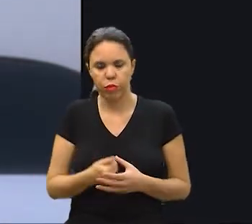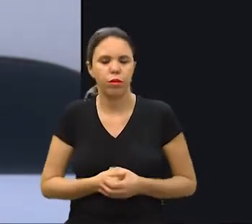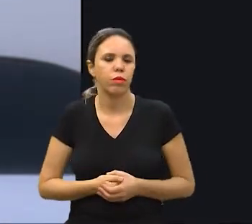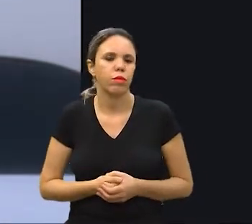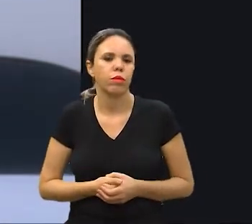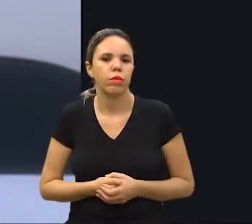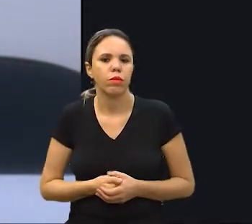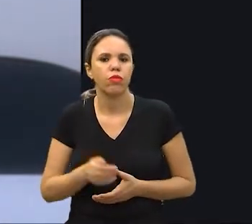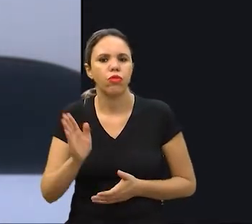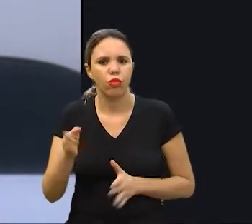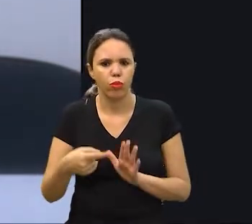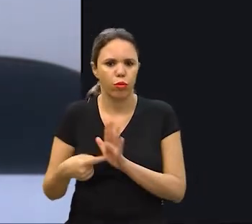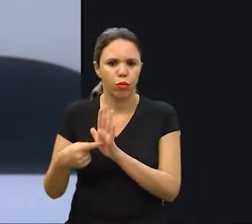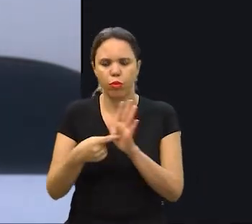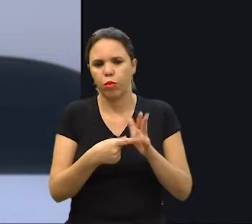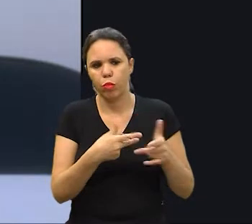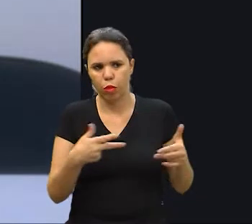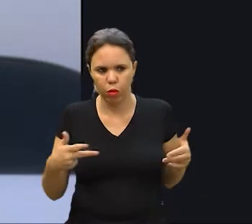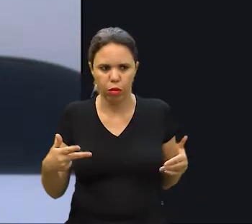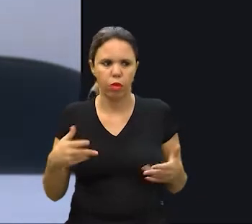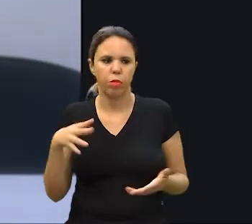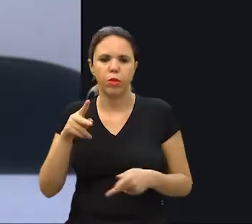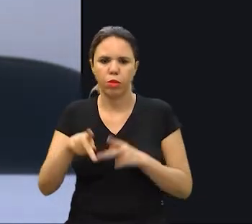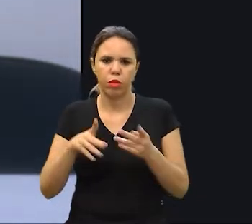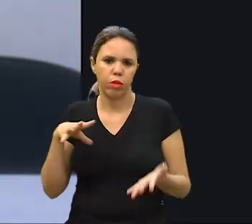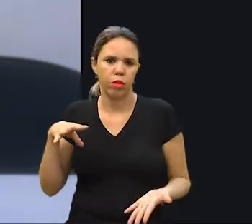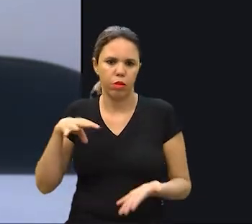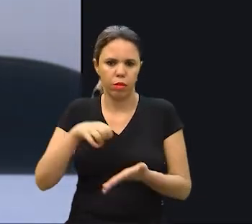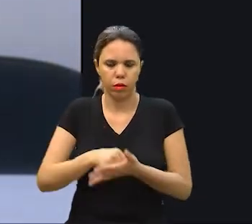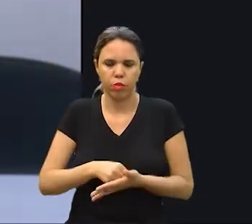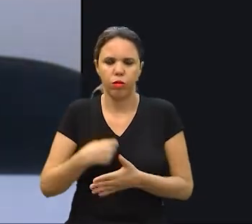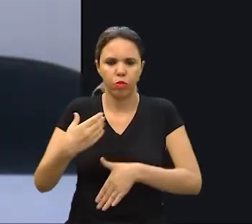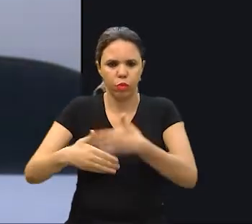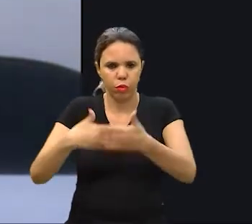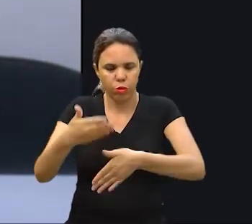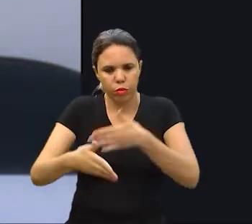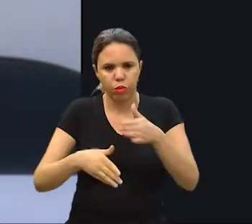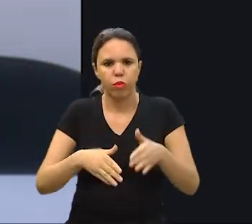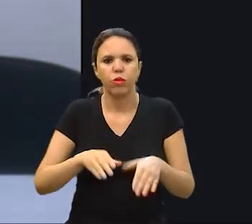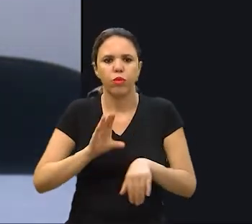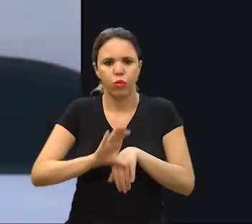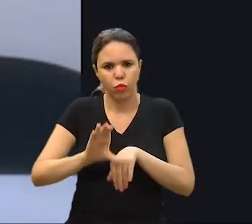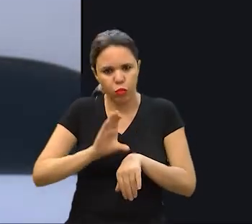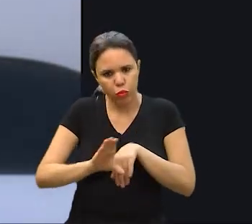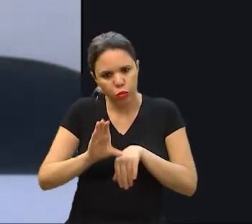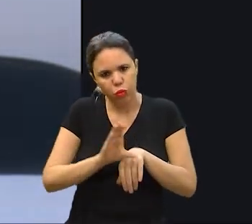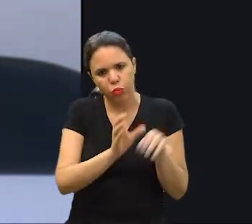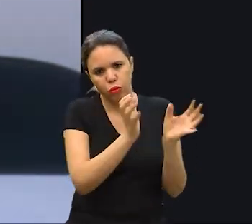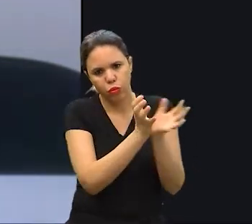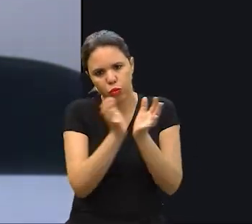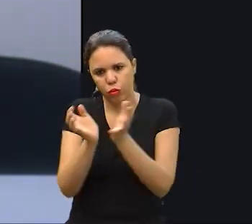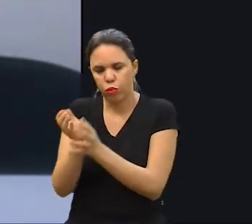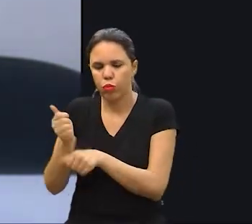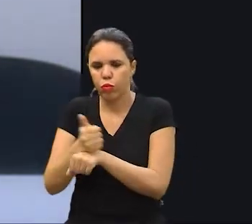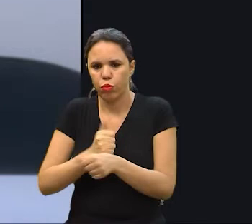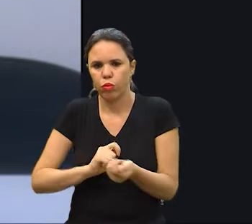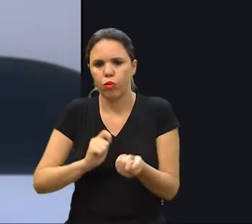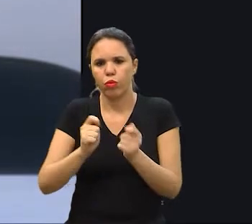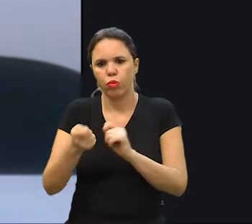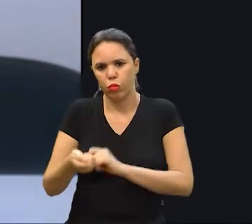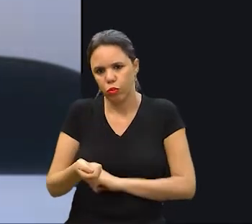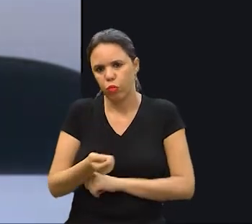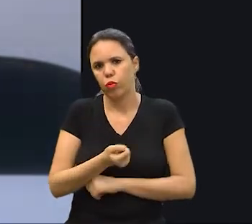2022, já conta com vários homens inscritos. Estamos no processo de formação de equipe, adequação